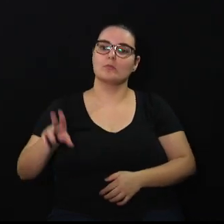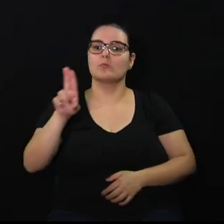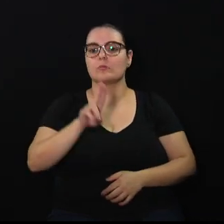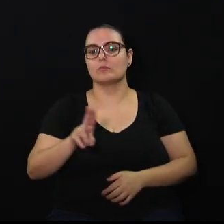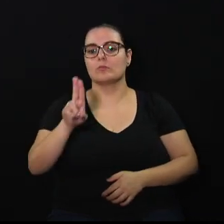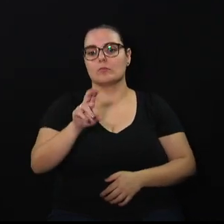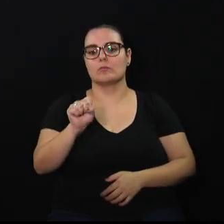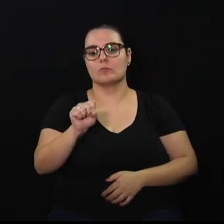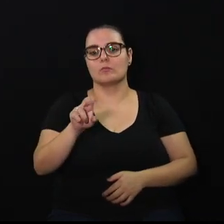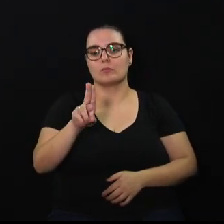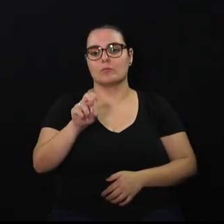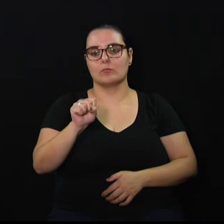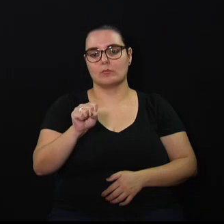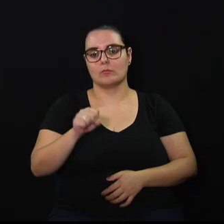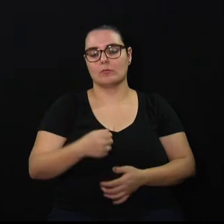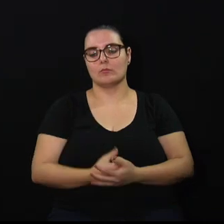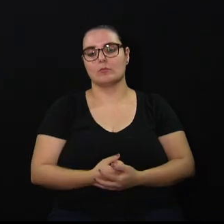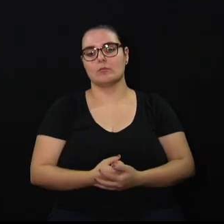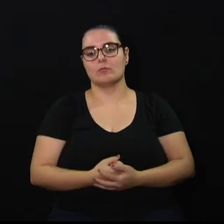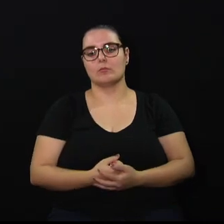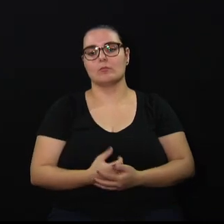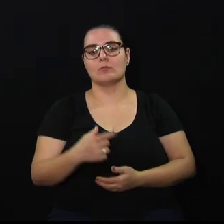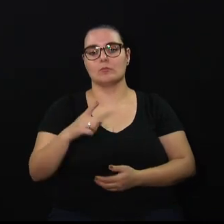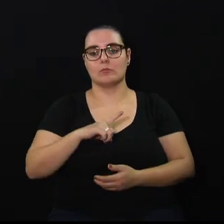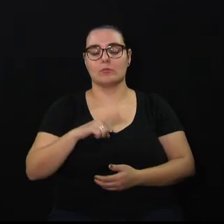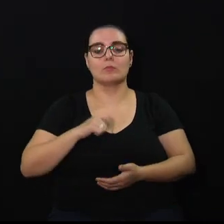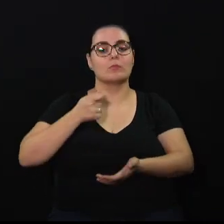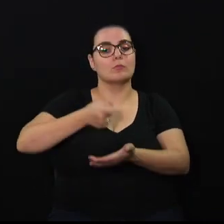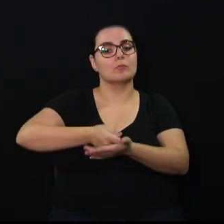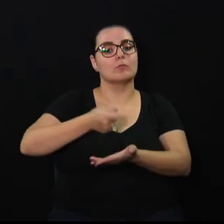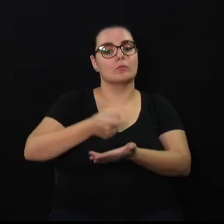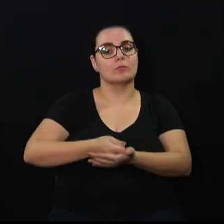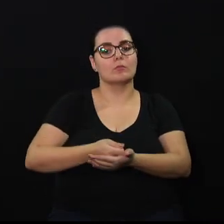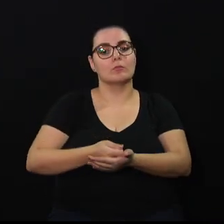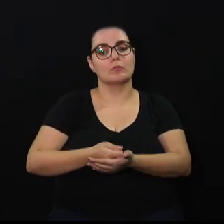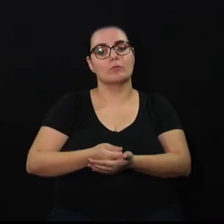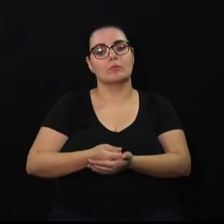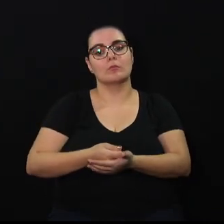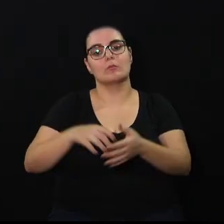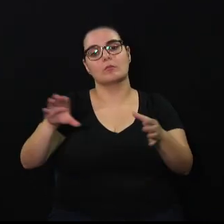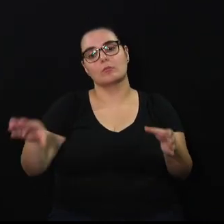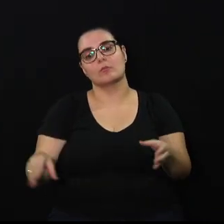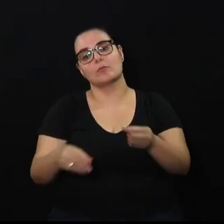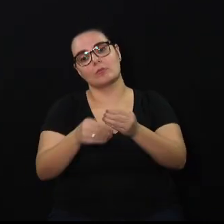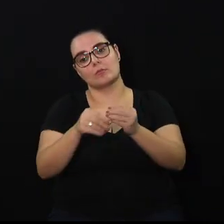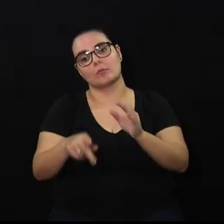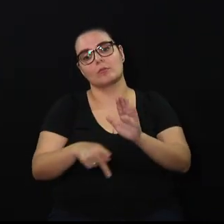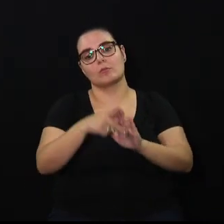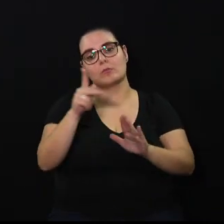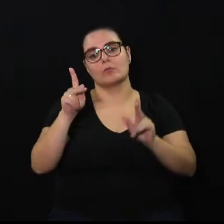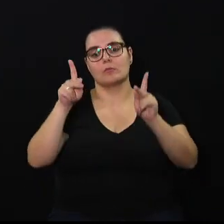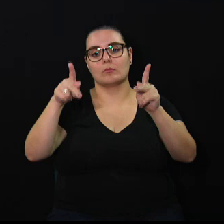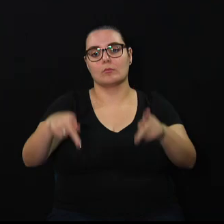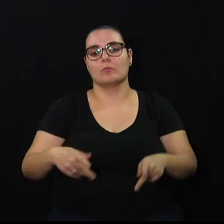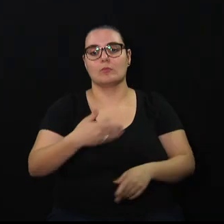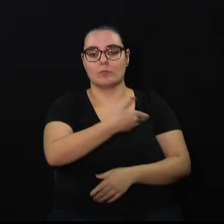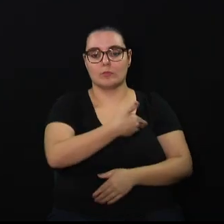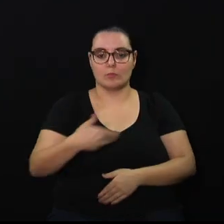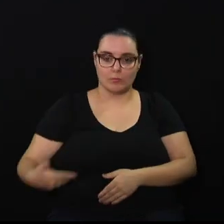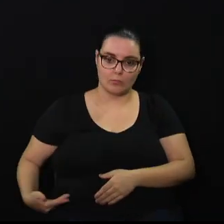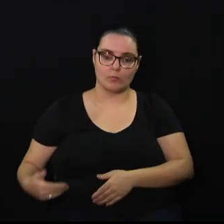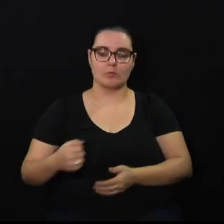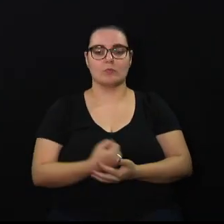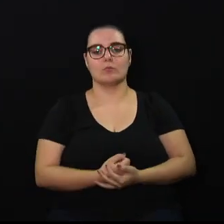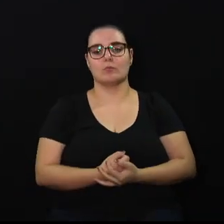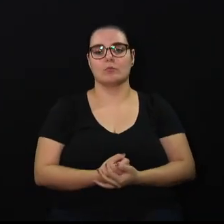sus existe uma obrigatoriedade de implementar políticas públicas então é não é